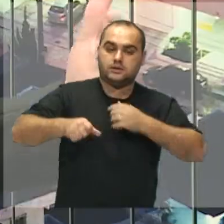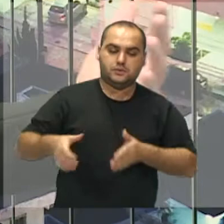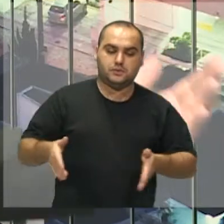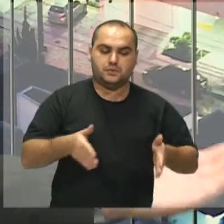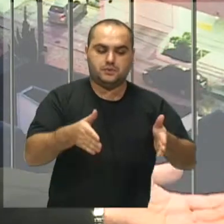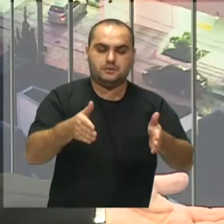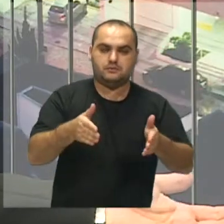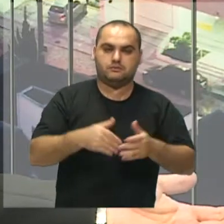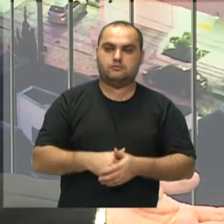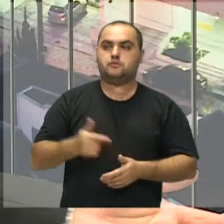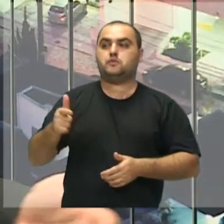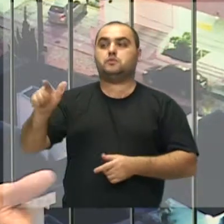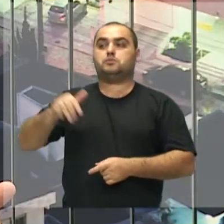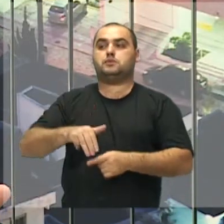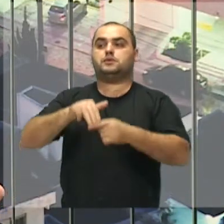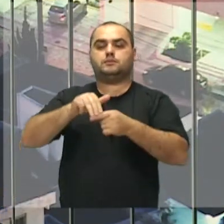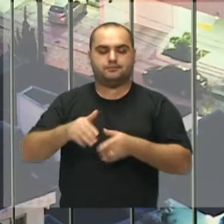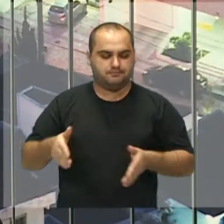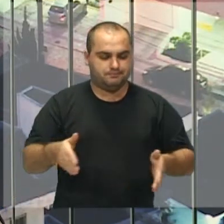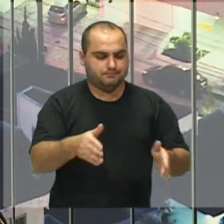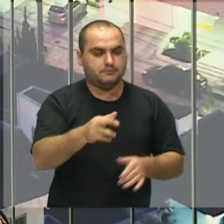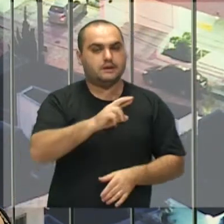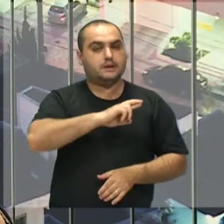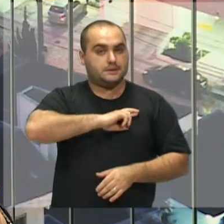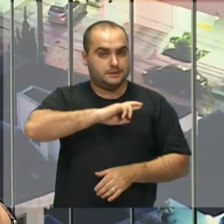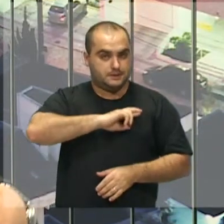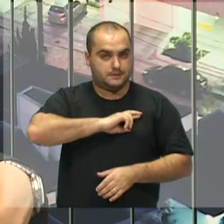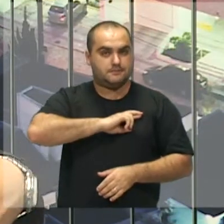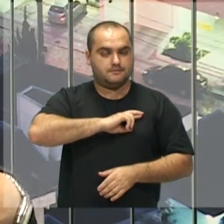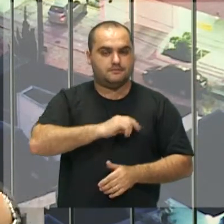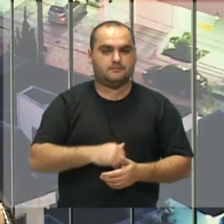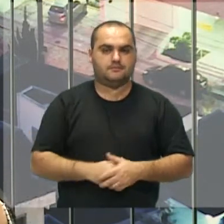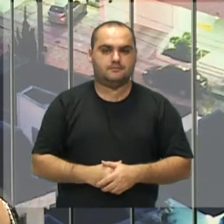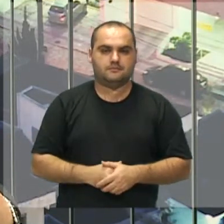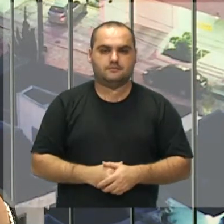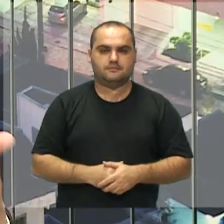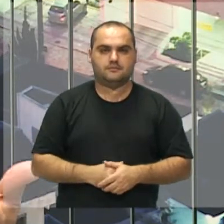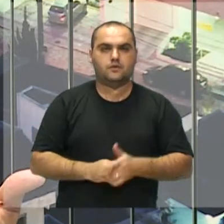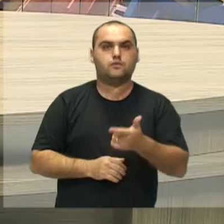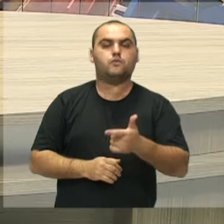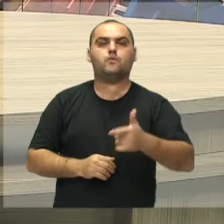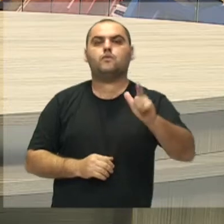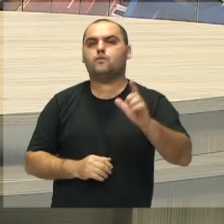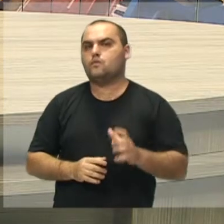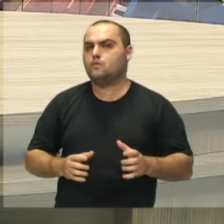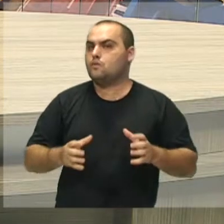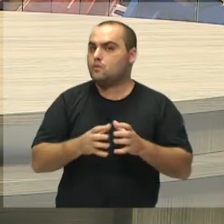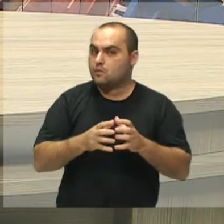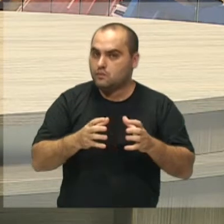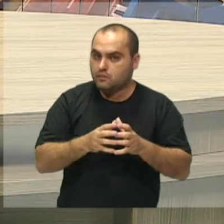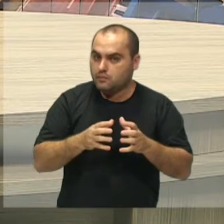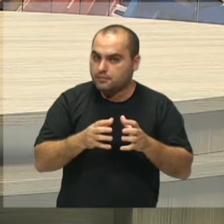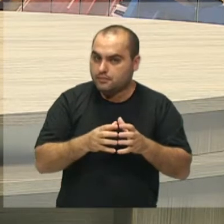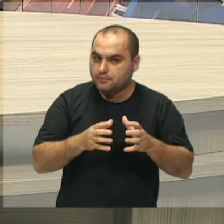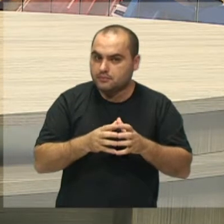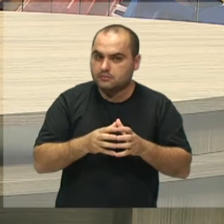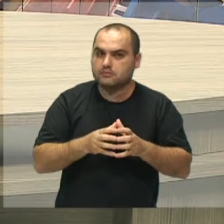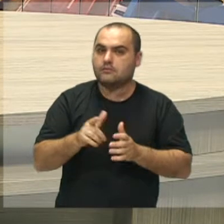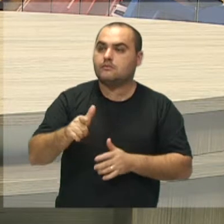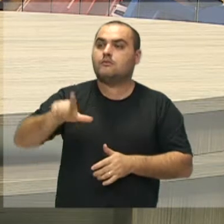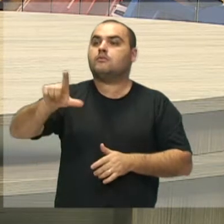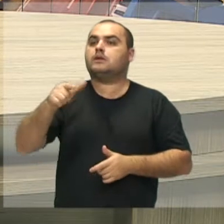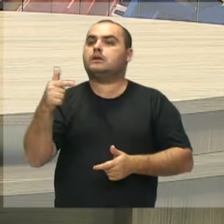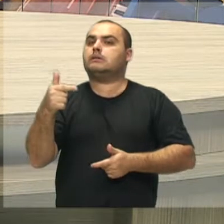outros municípios também. E isso aí, outras categorias coletivas, outras